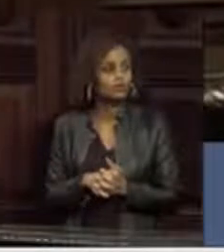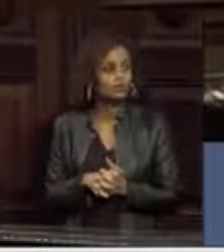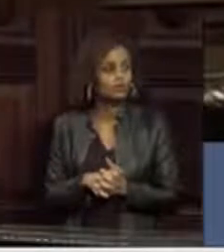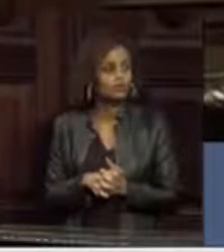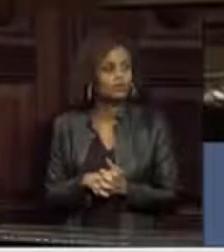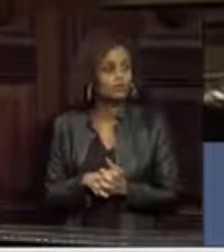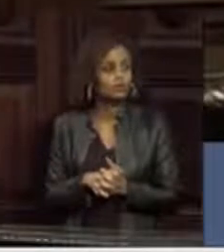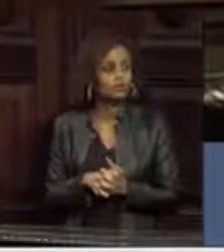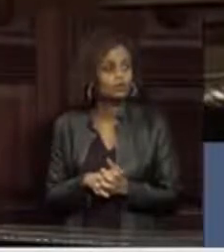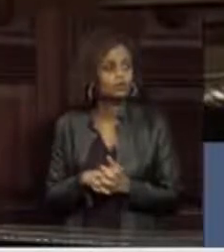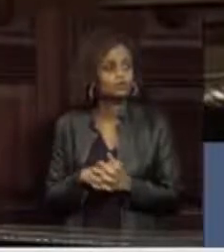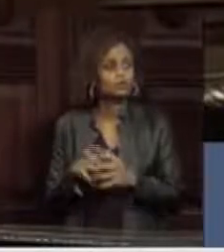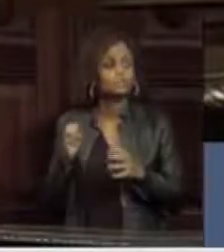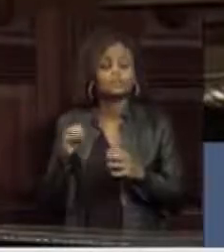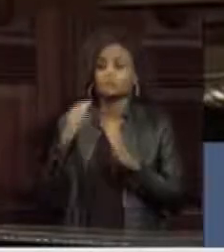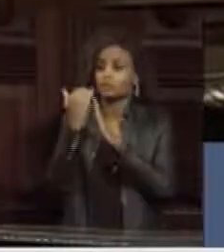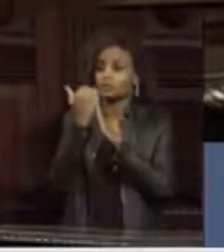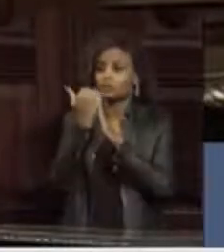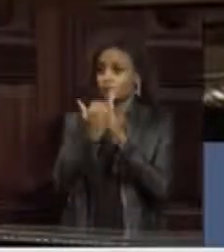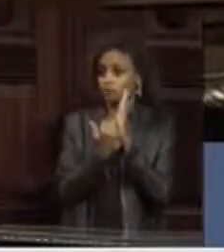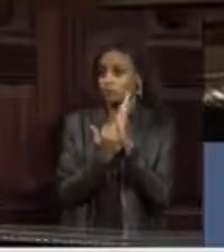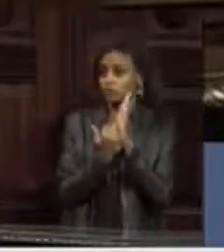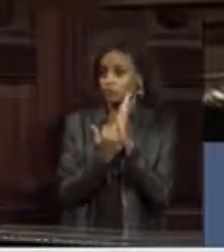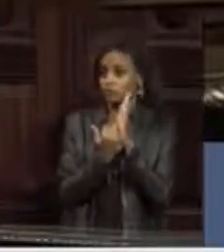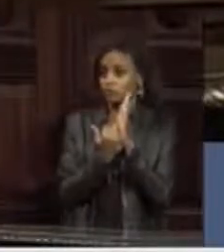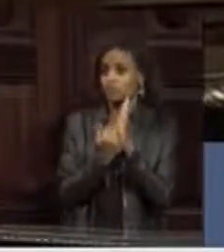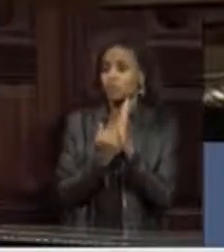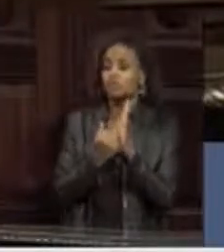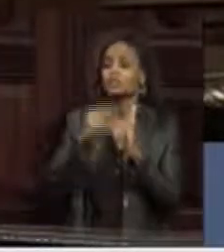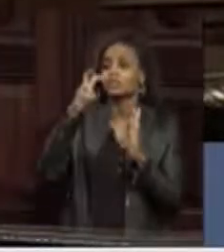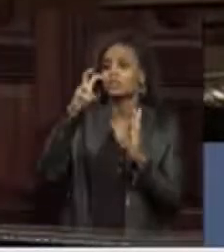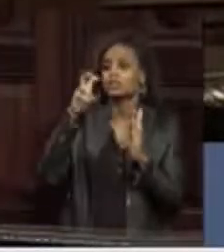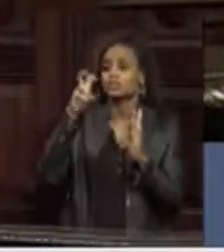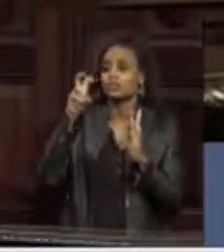a simples redução da alíquota de 10% para 5%